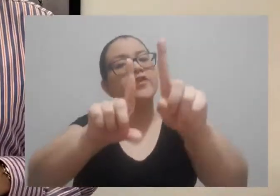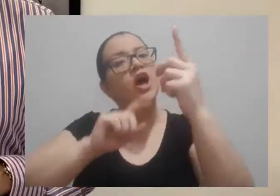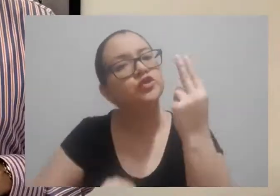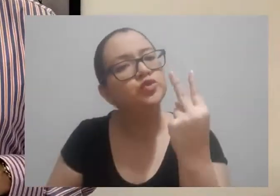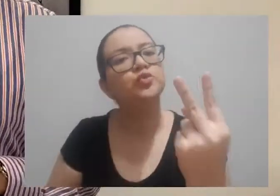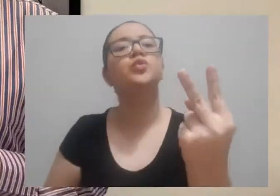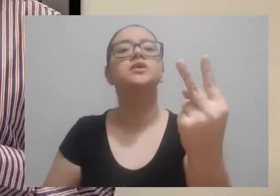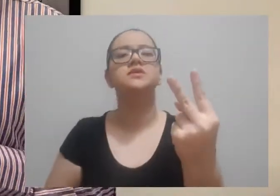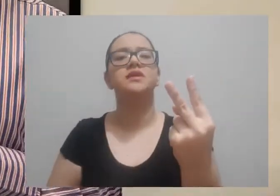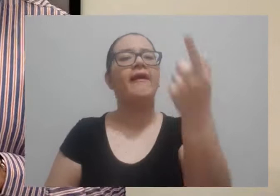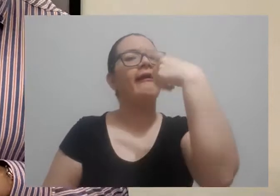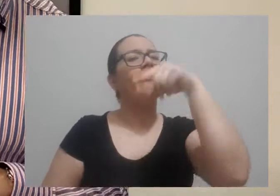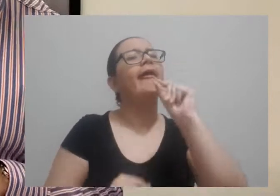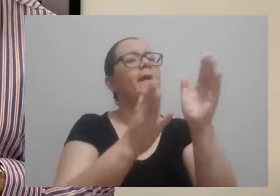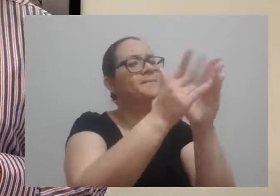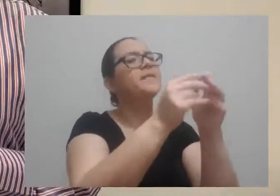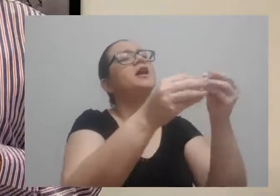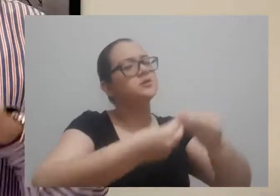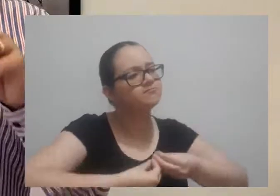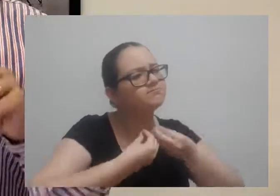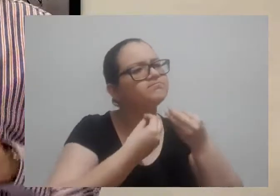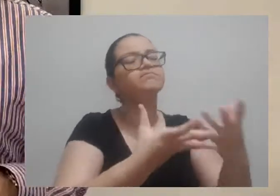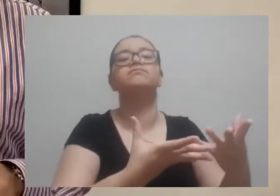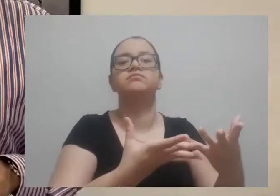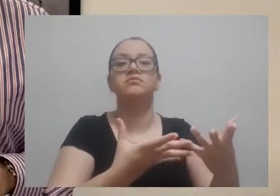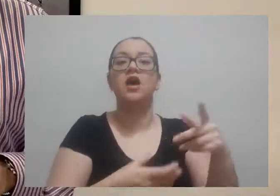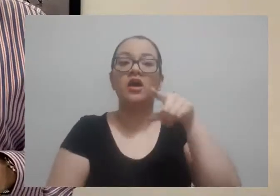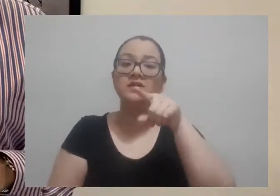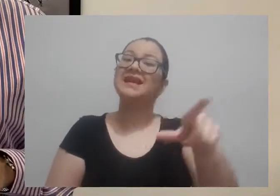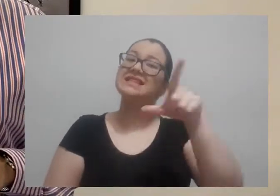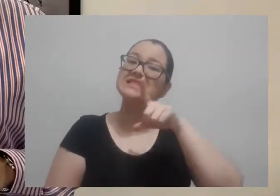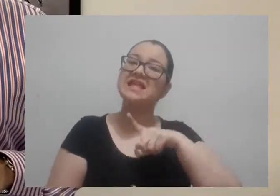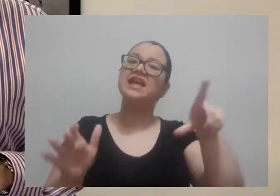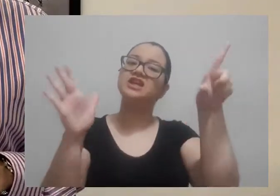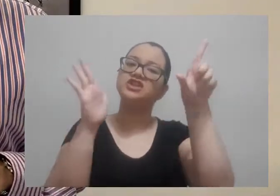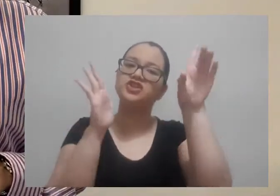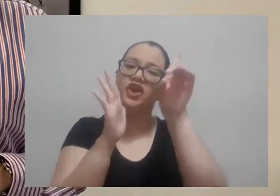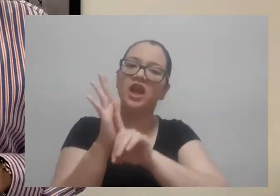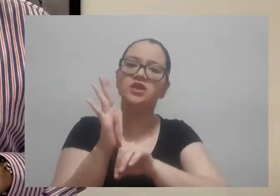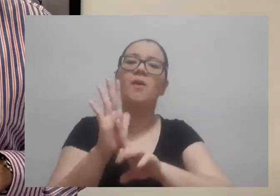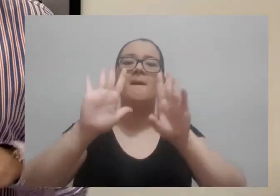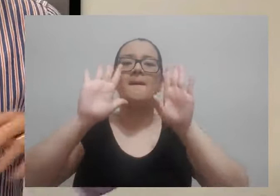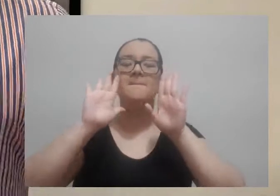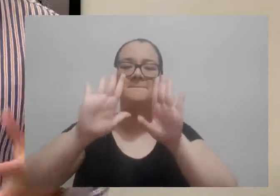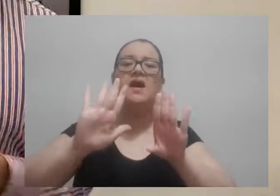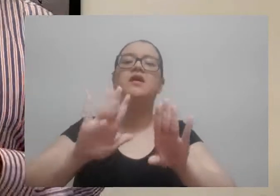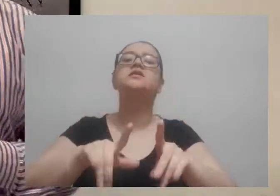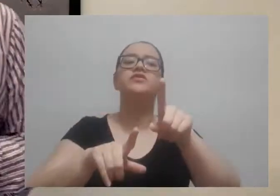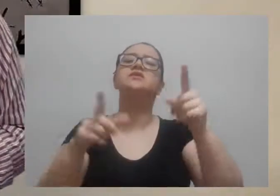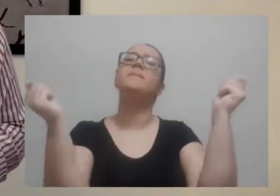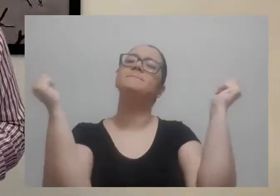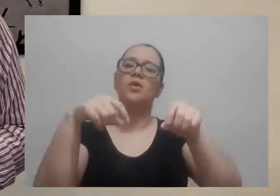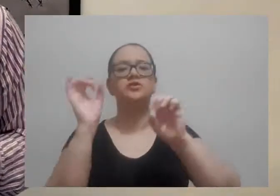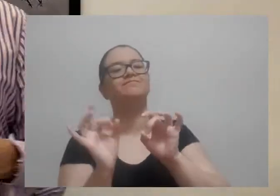emprestado. Mesmo seus direitos, protegidos por lei, às vezes podem ser abandonados. Esse é o